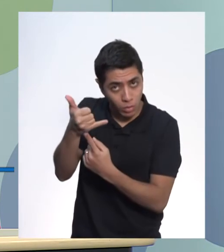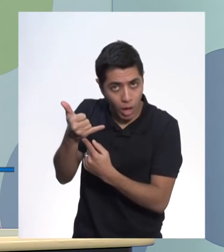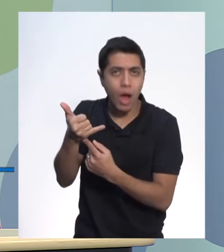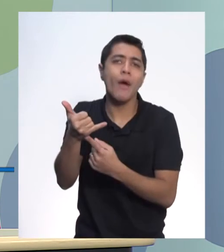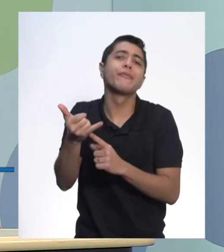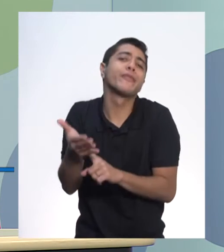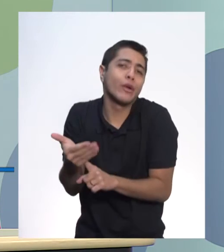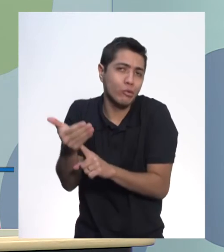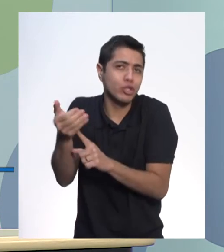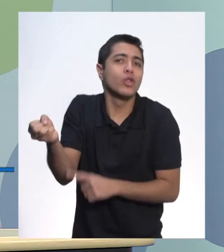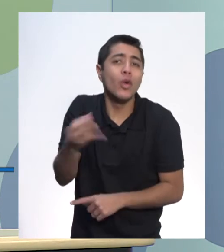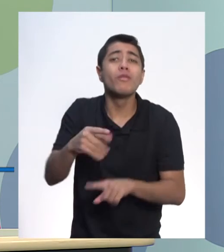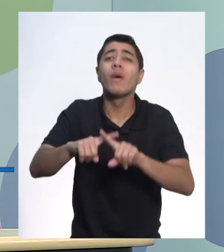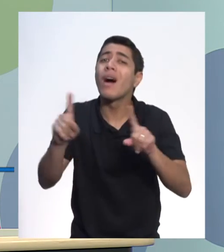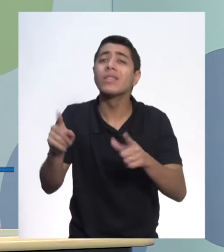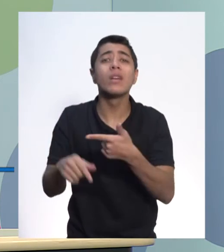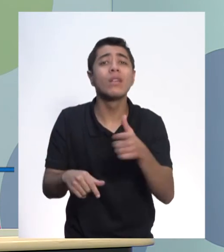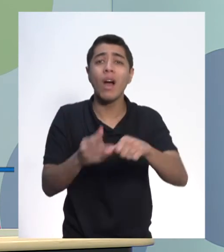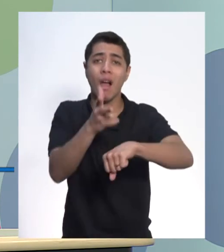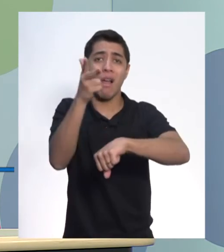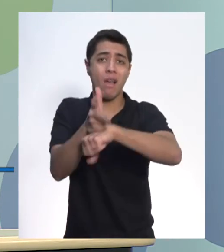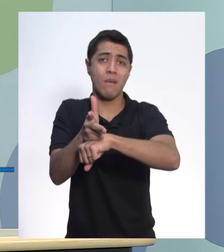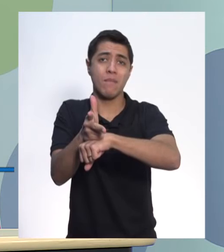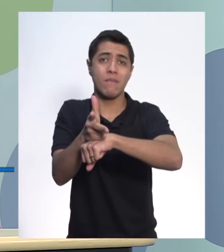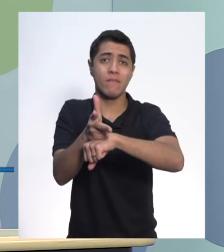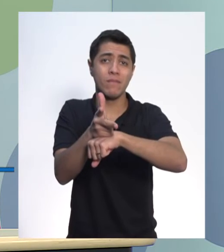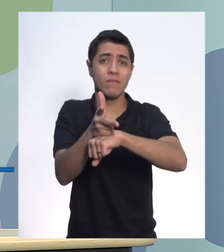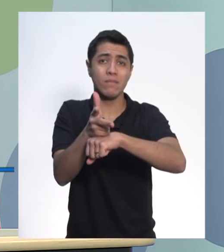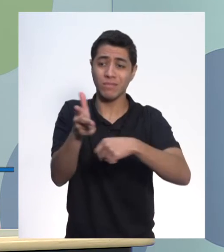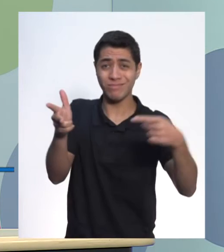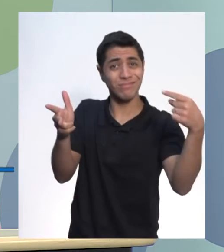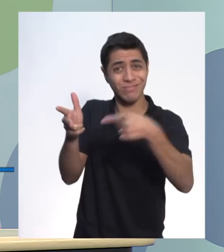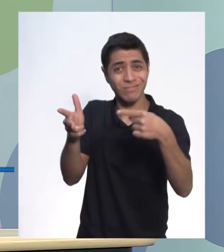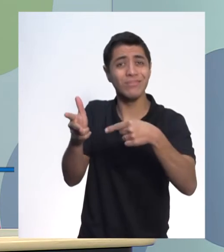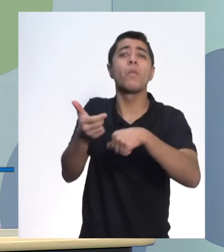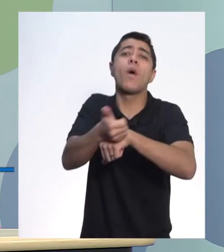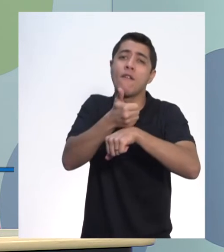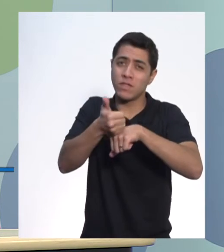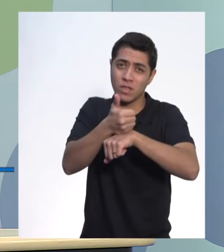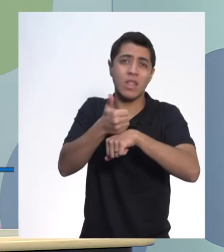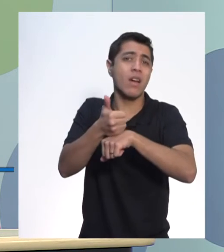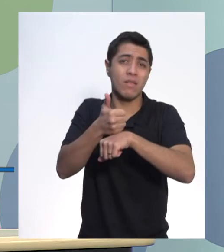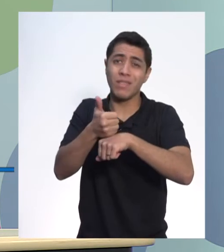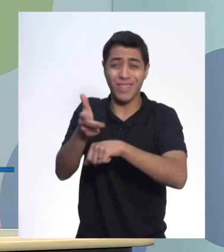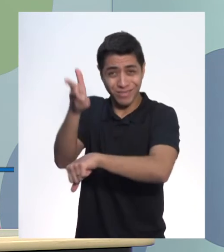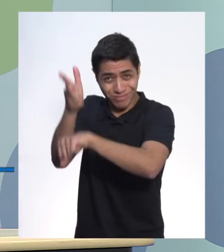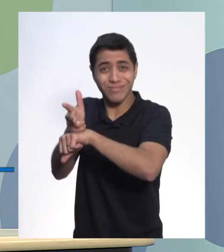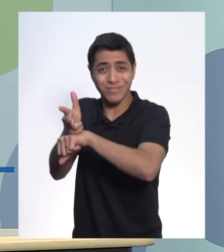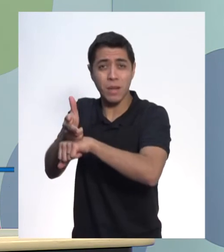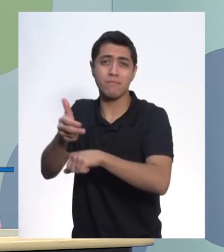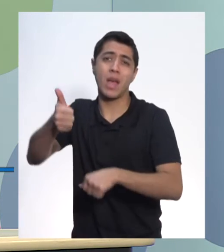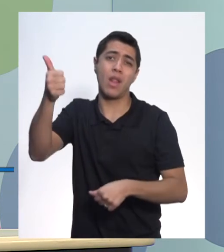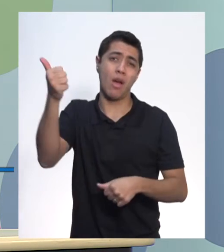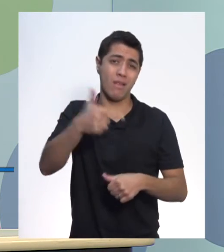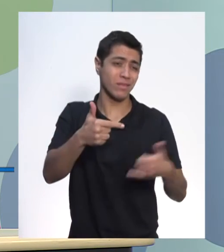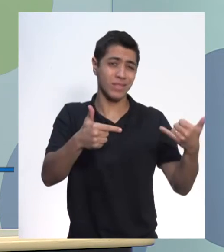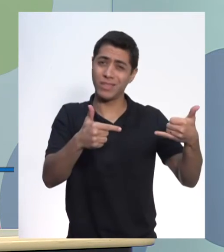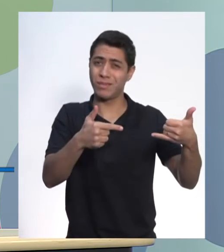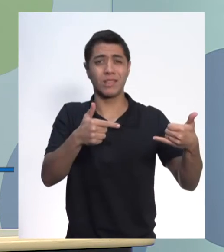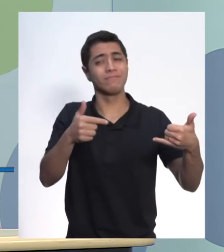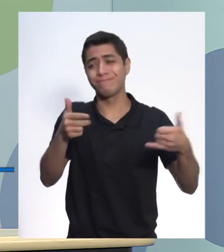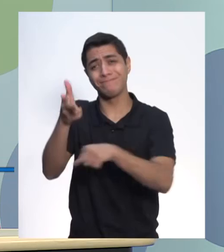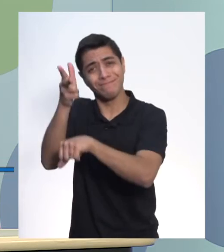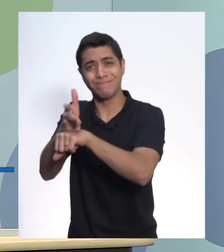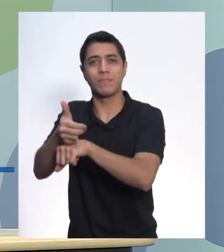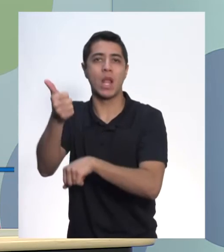A câmera, ela tem um sensor. Esse sensor, normalmente ele é grande numa câmera. Ele capta a luz, né? Na